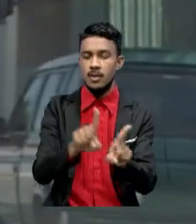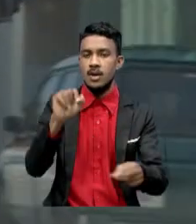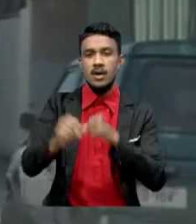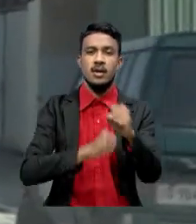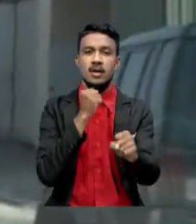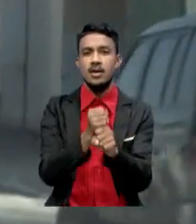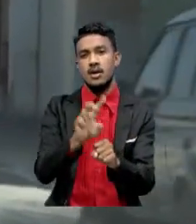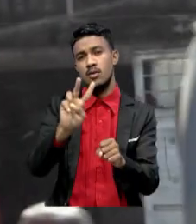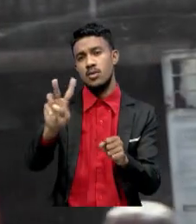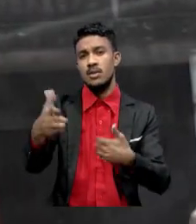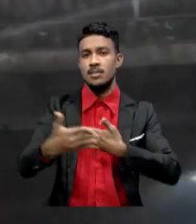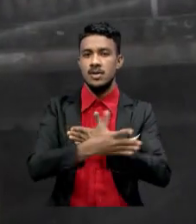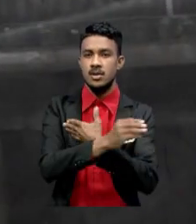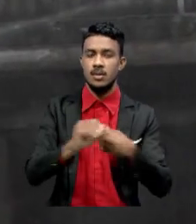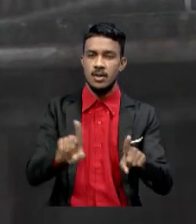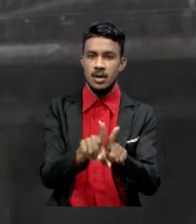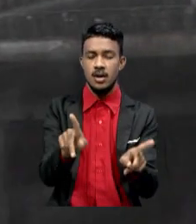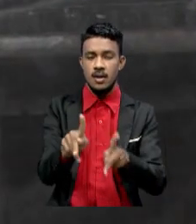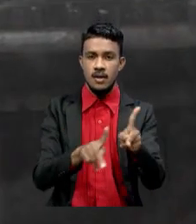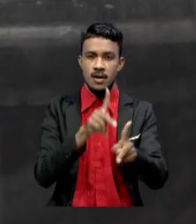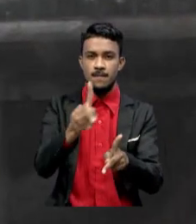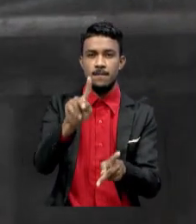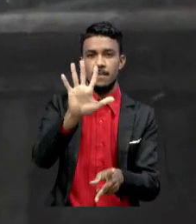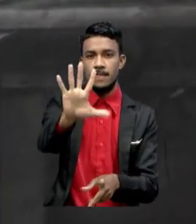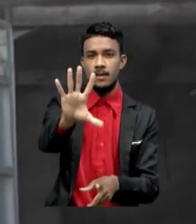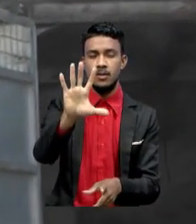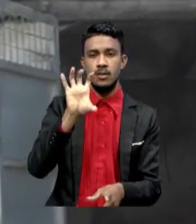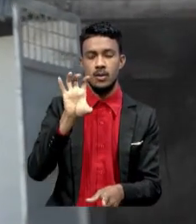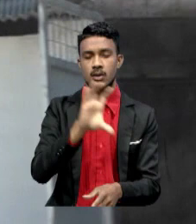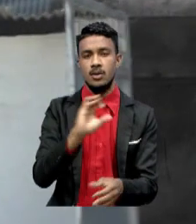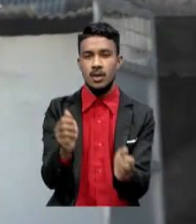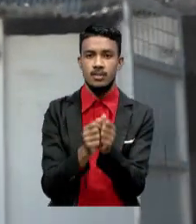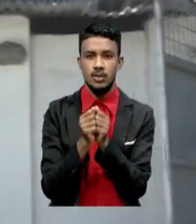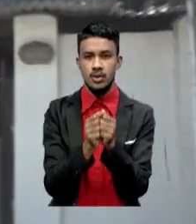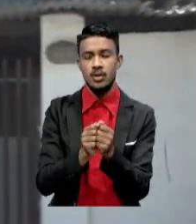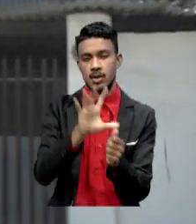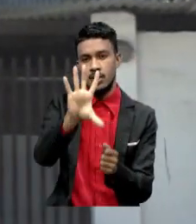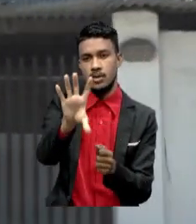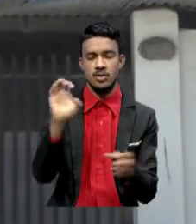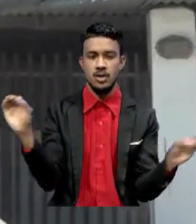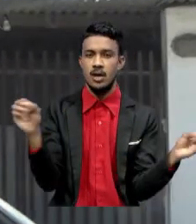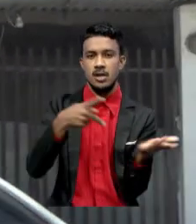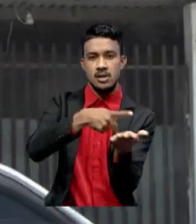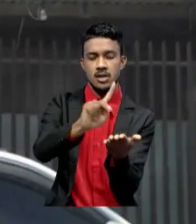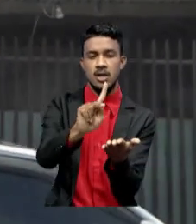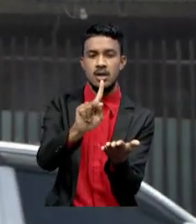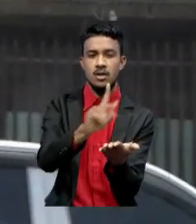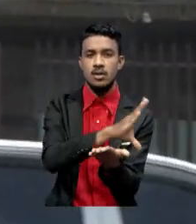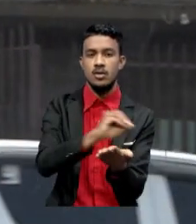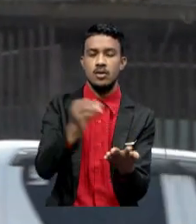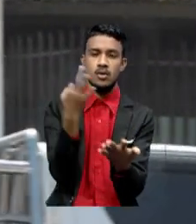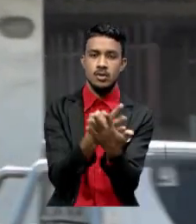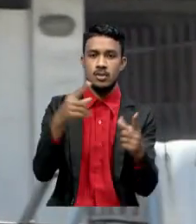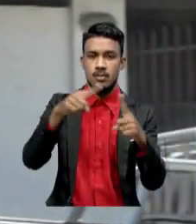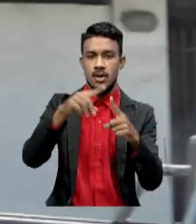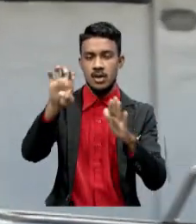ona husi empresa walu nulu racing nabe ocupa hamutuk empresa lima nulu racing mak la selu taxa ba estado.